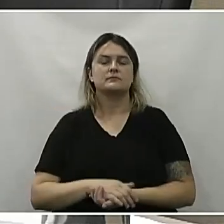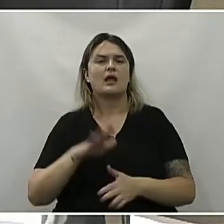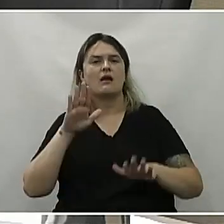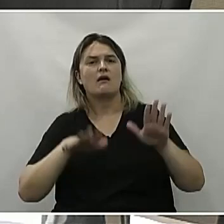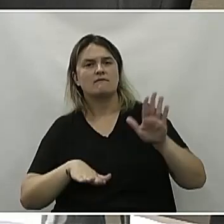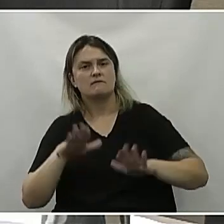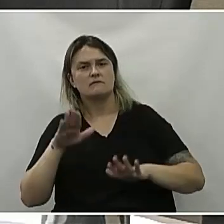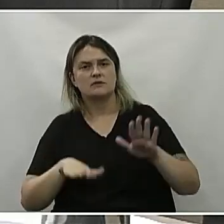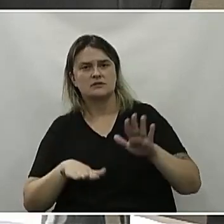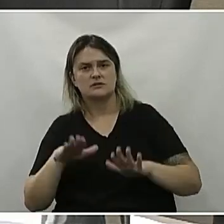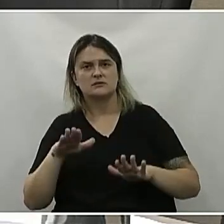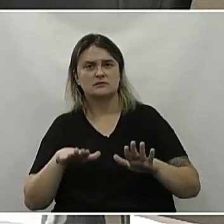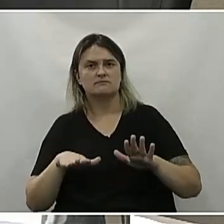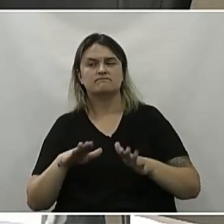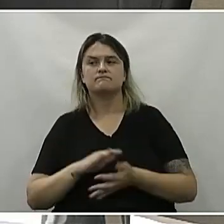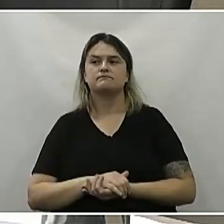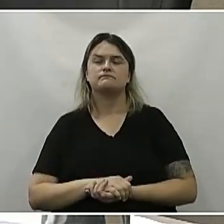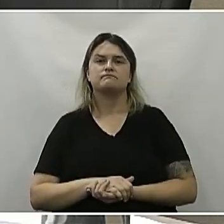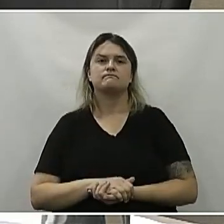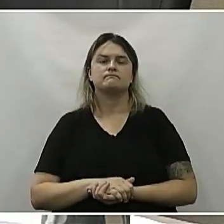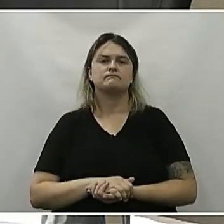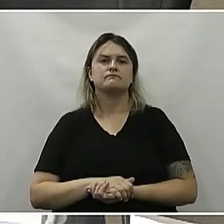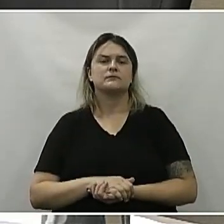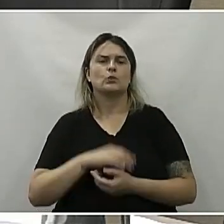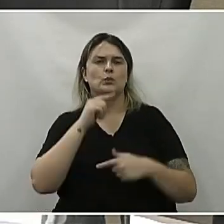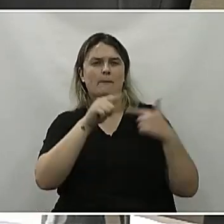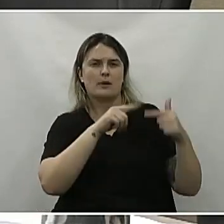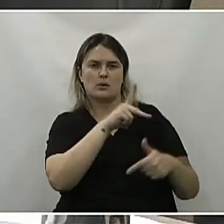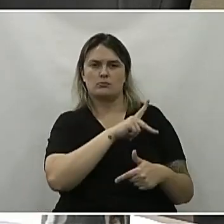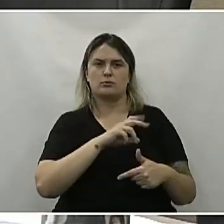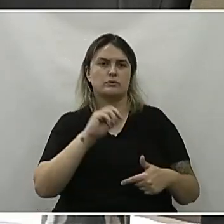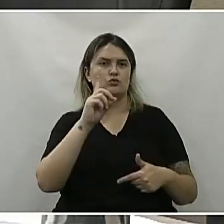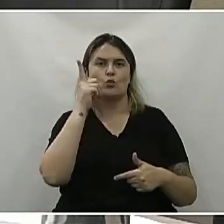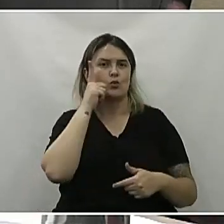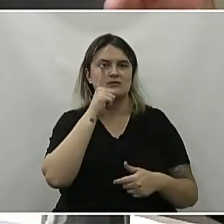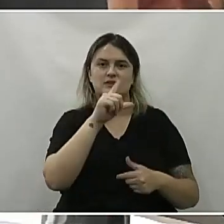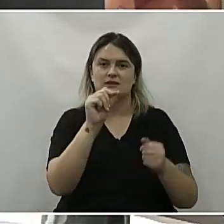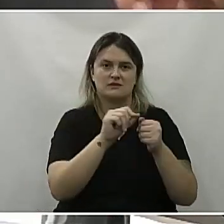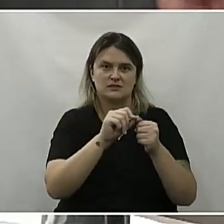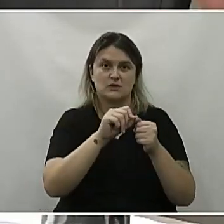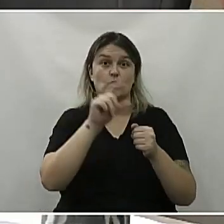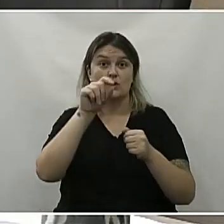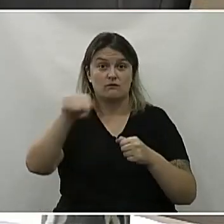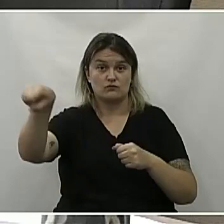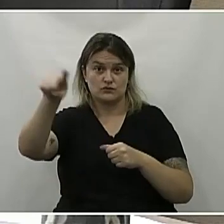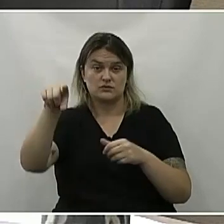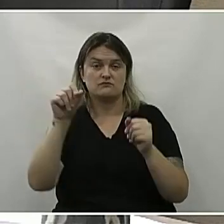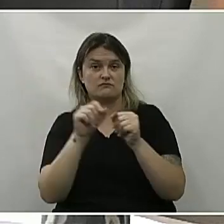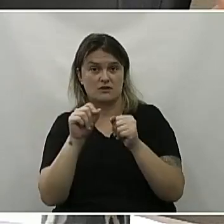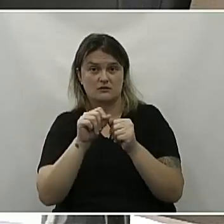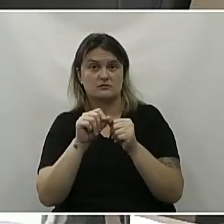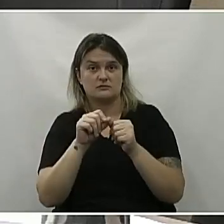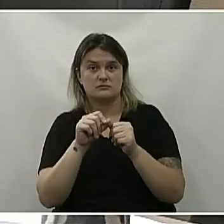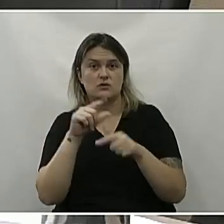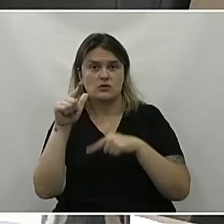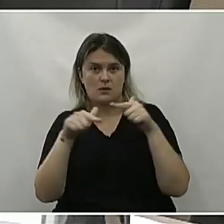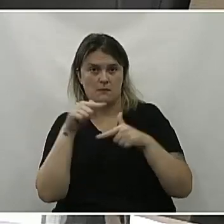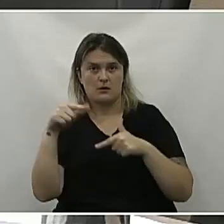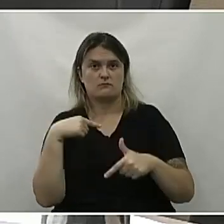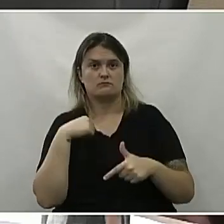vezes eh a parte pública não alcança o que vocês fazem e